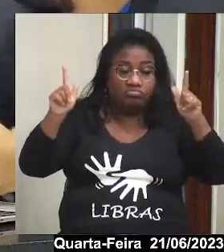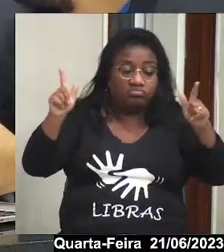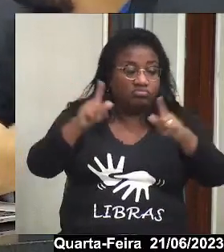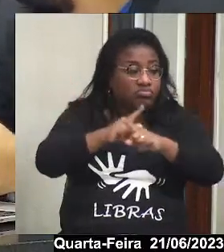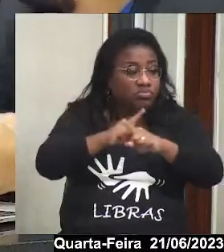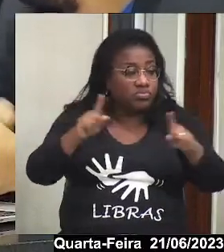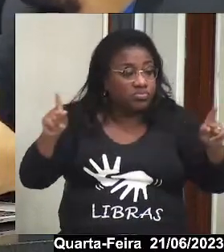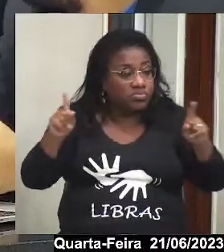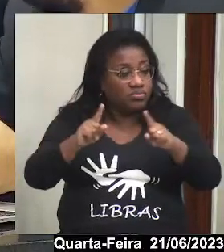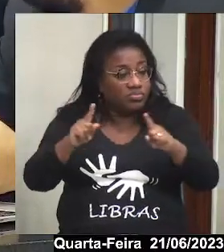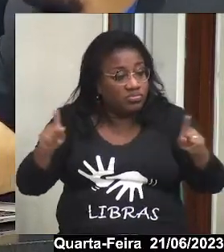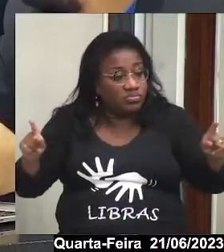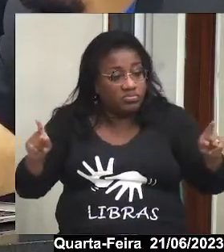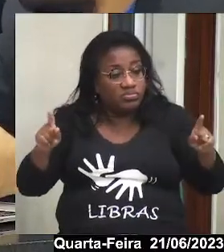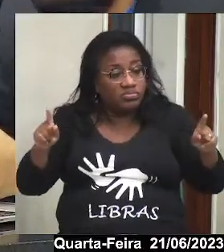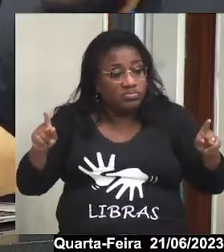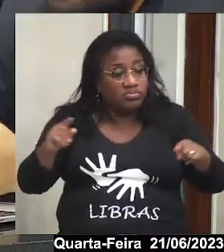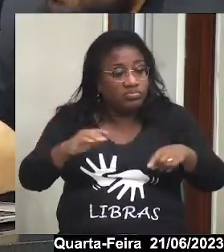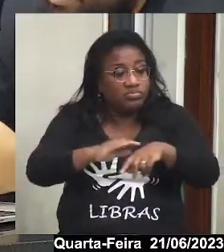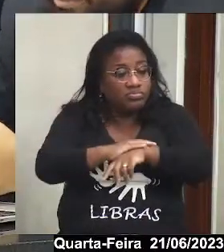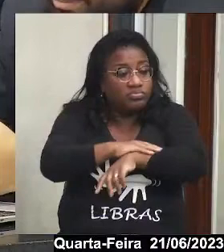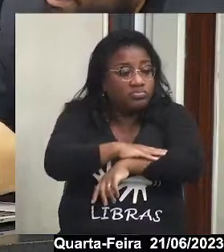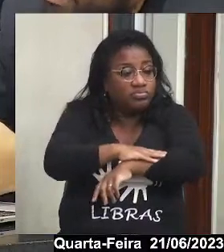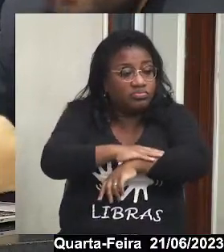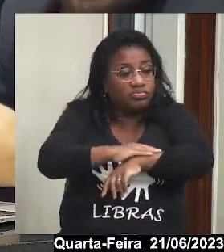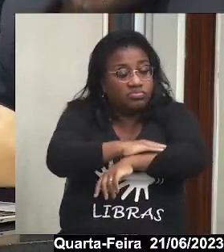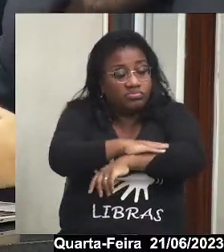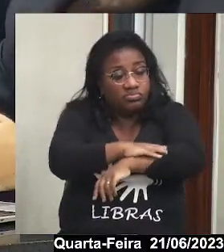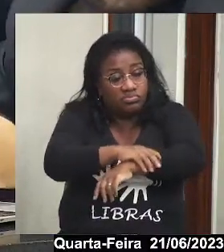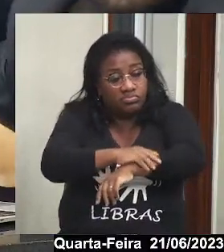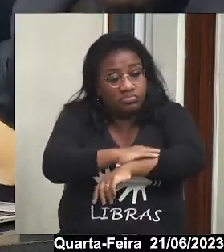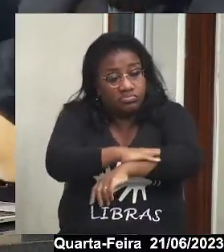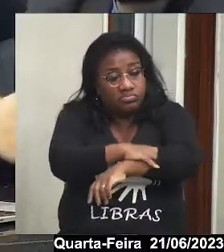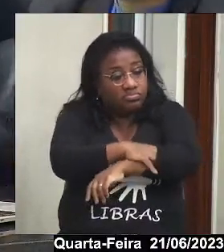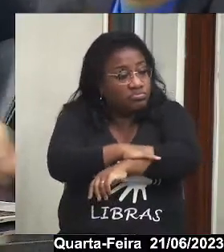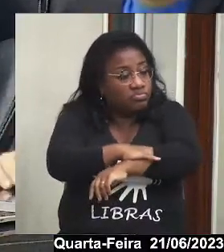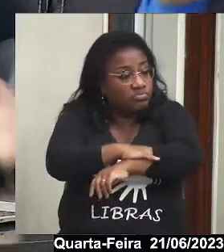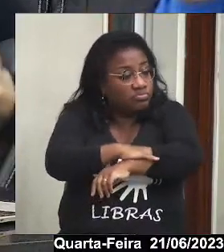senhor sabe que é inconstitucional os médicos fazer greve.